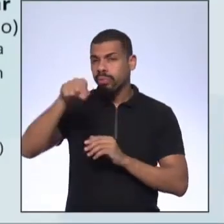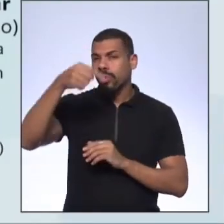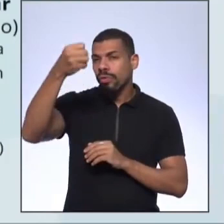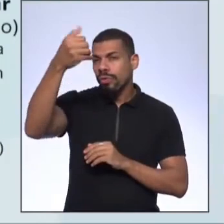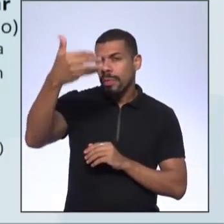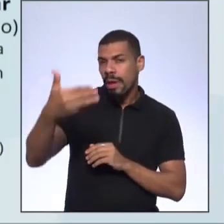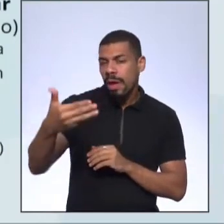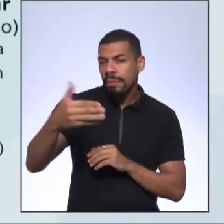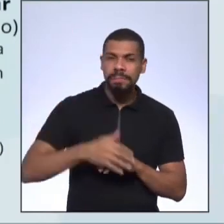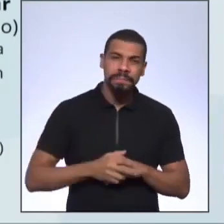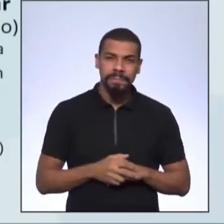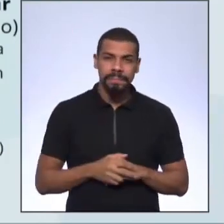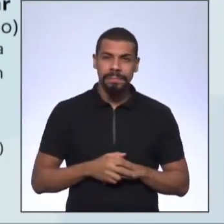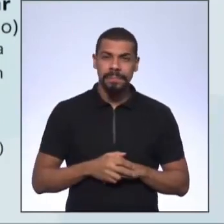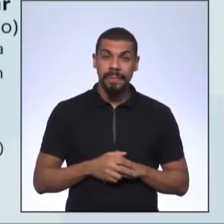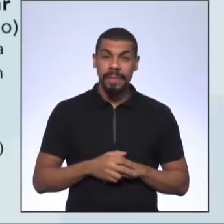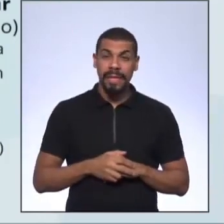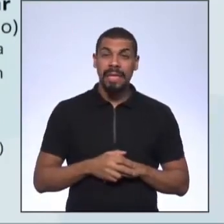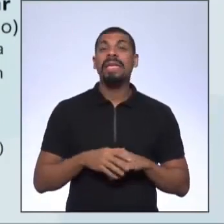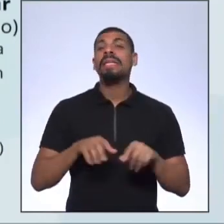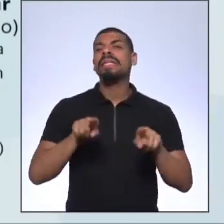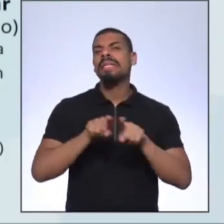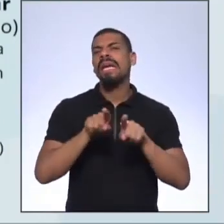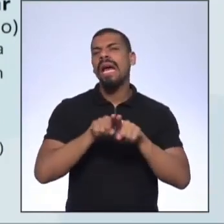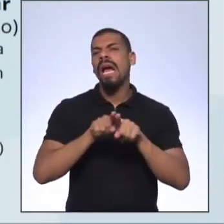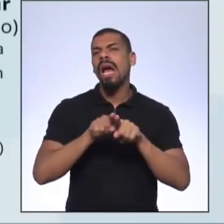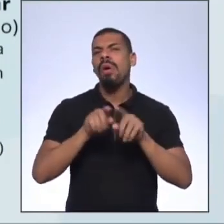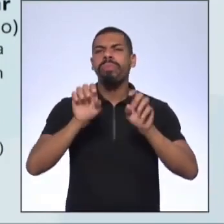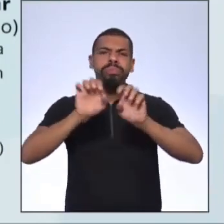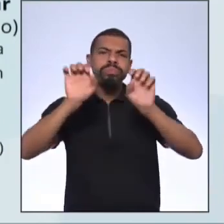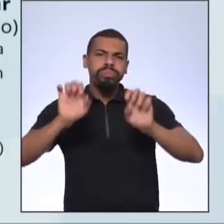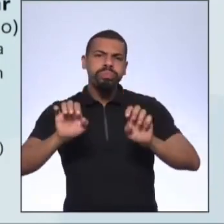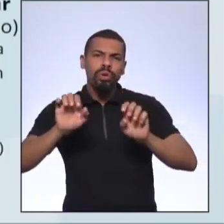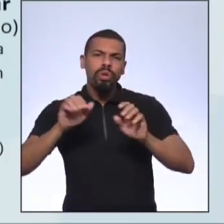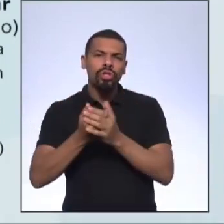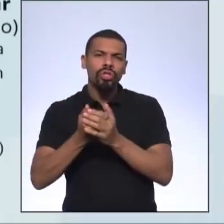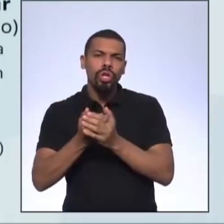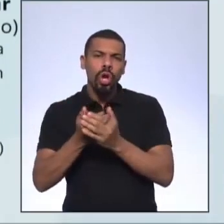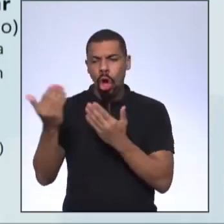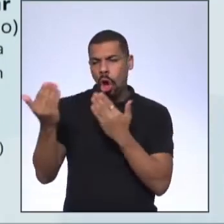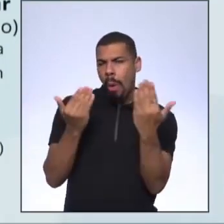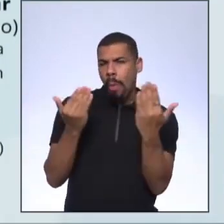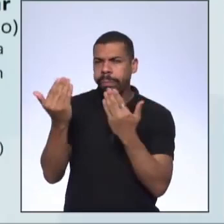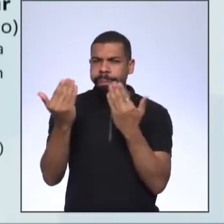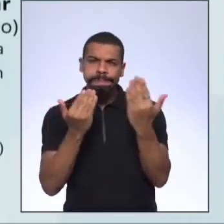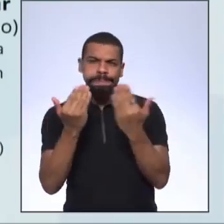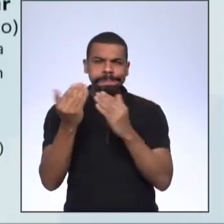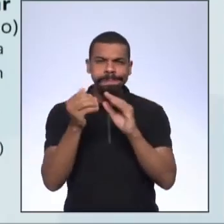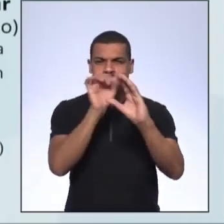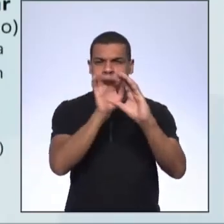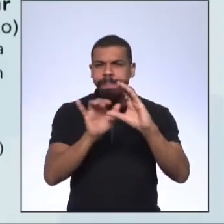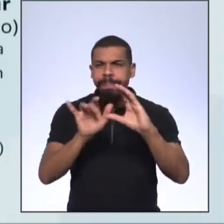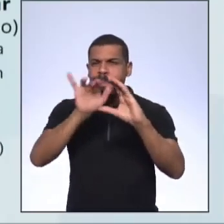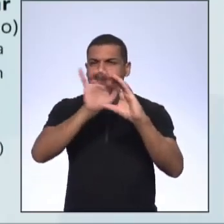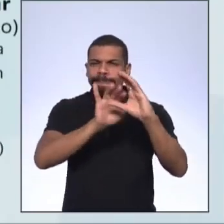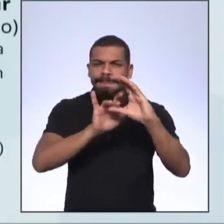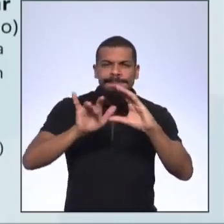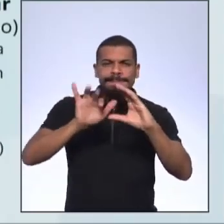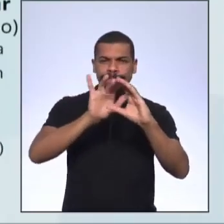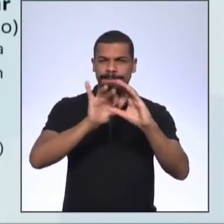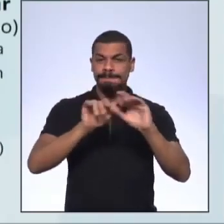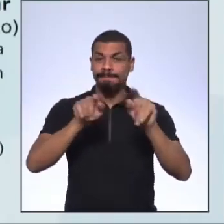frente. Então, assim, apesar de ser uma estrutura, quando a gente compara, né, a célula procariótica com a eucariótica, né, Aline? A gente